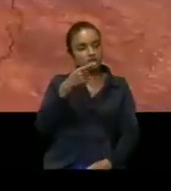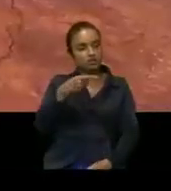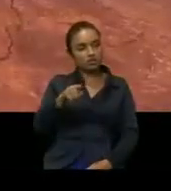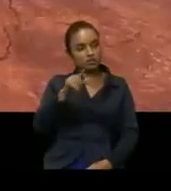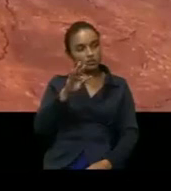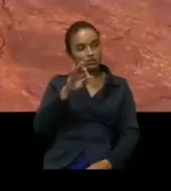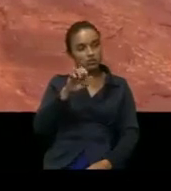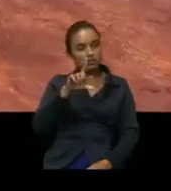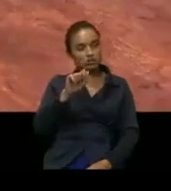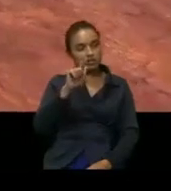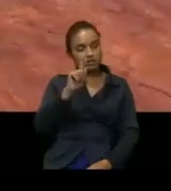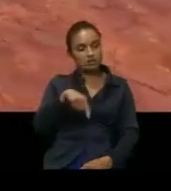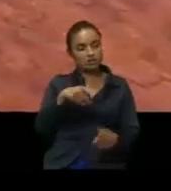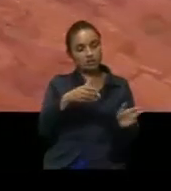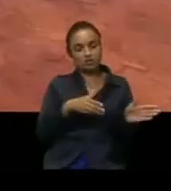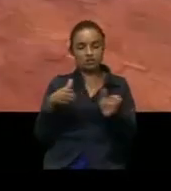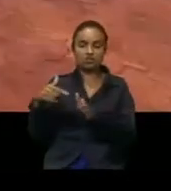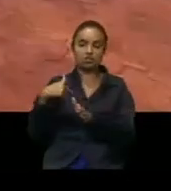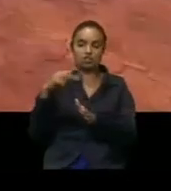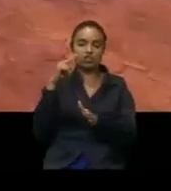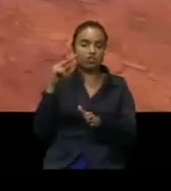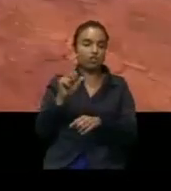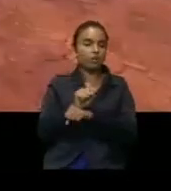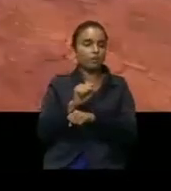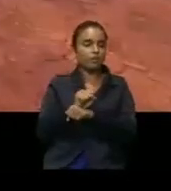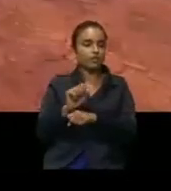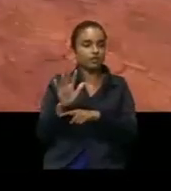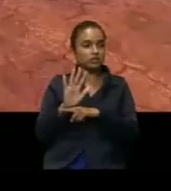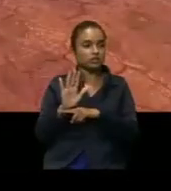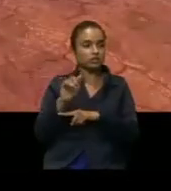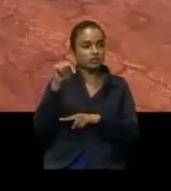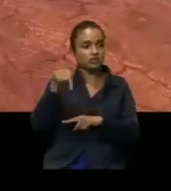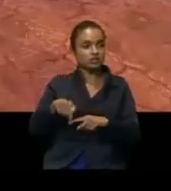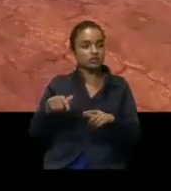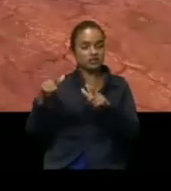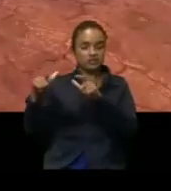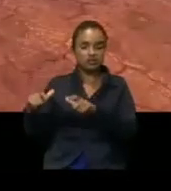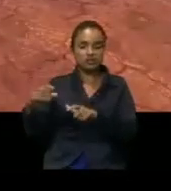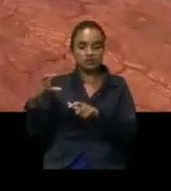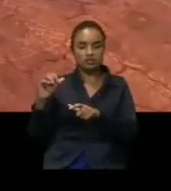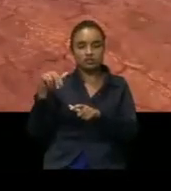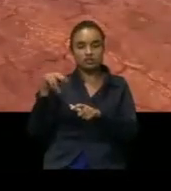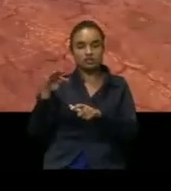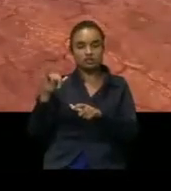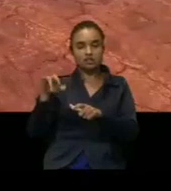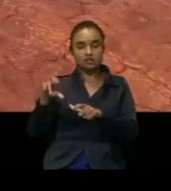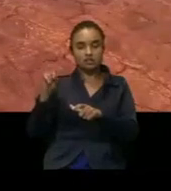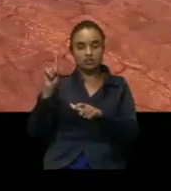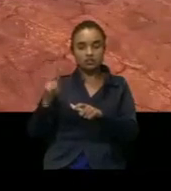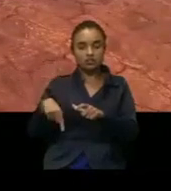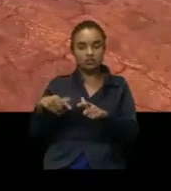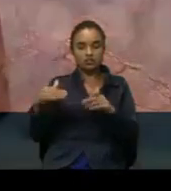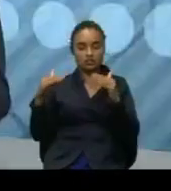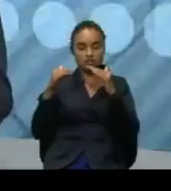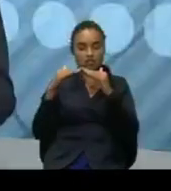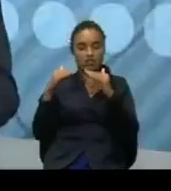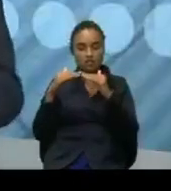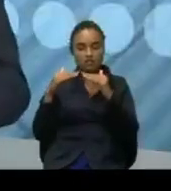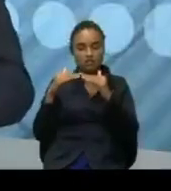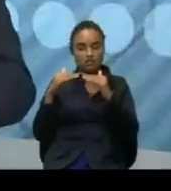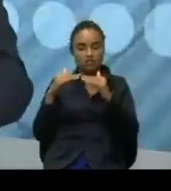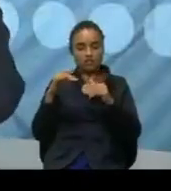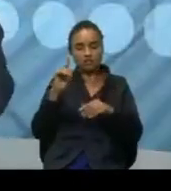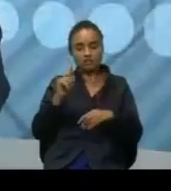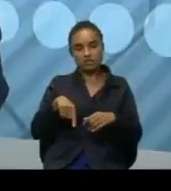gente vê a disposição das madeiras. Agora, se puder pausar um pouquinho. Esse daí já é um canteiro de uma obra, de uma residência, onde o rapaz